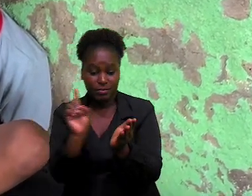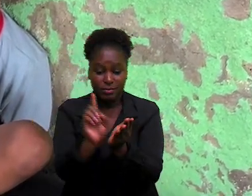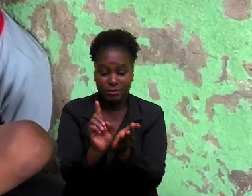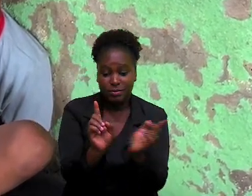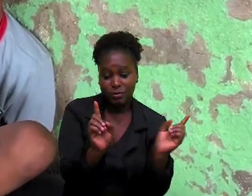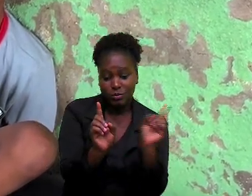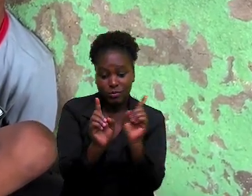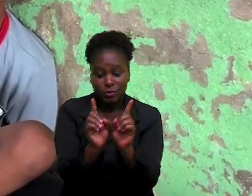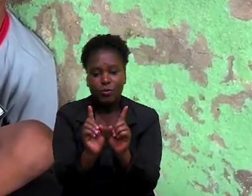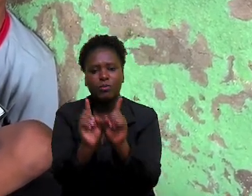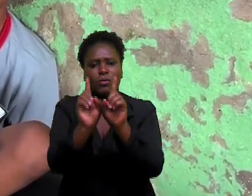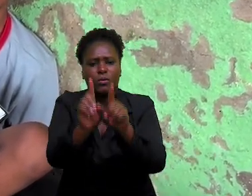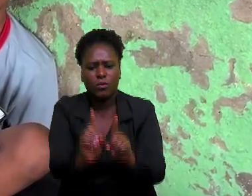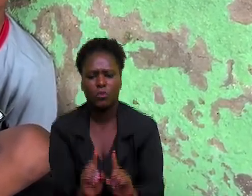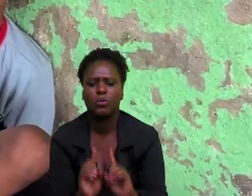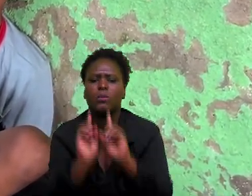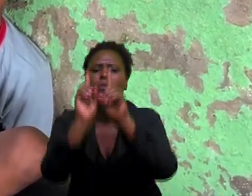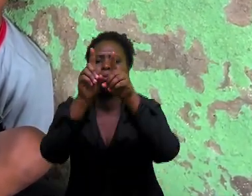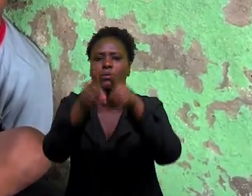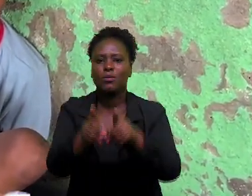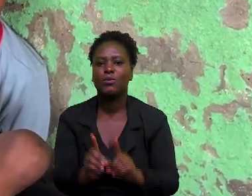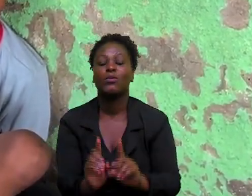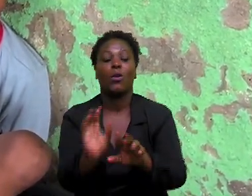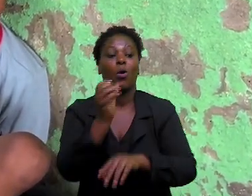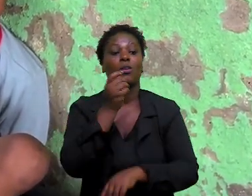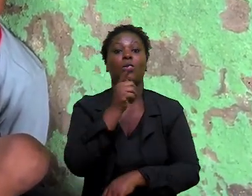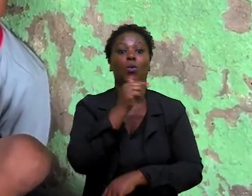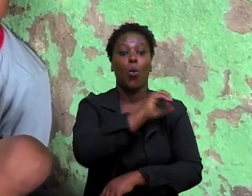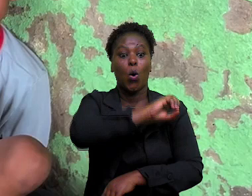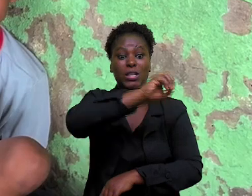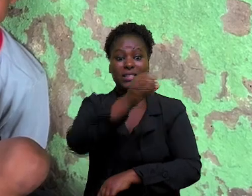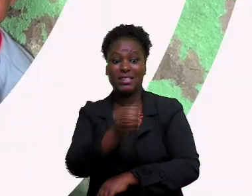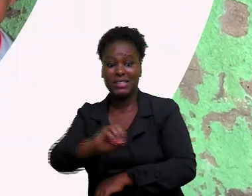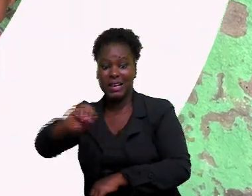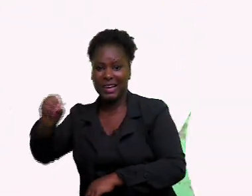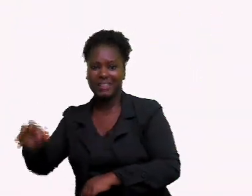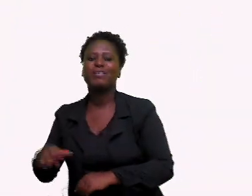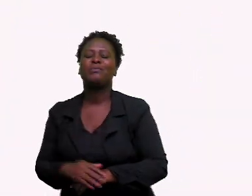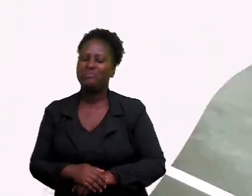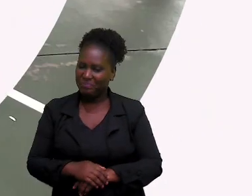navegam pelo oceano em uma viagem incrível.